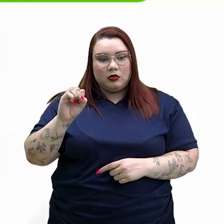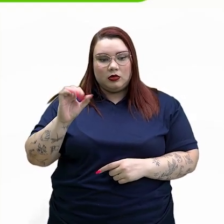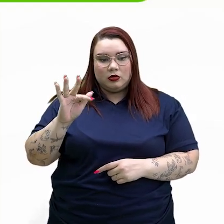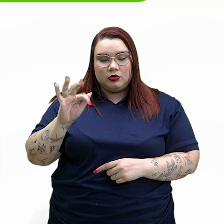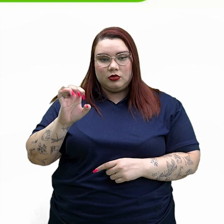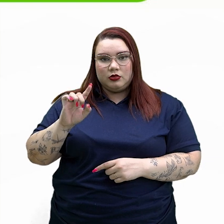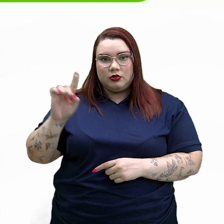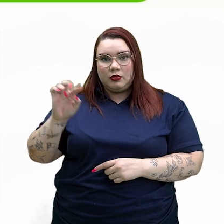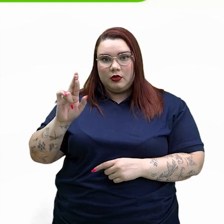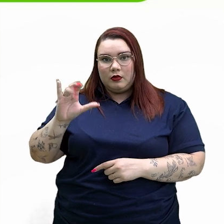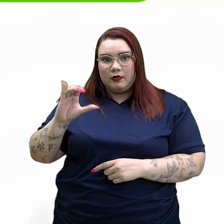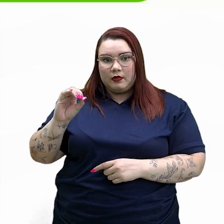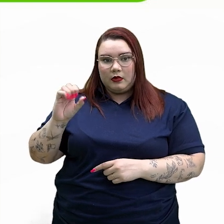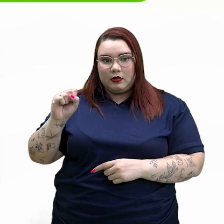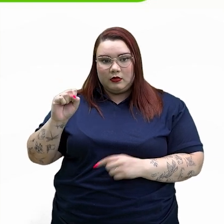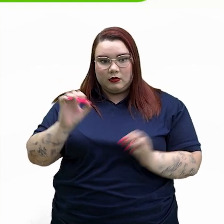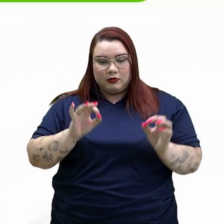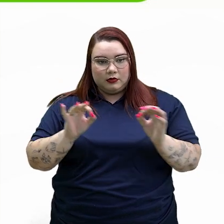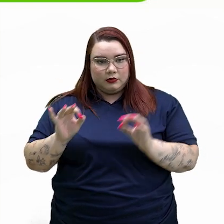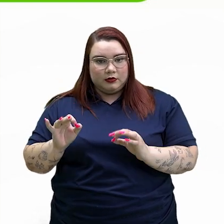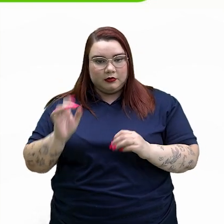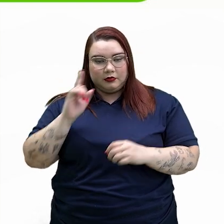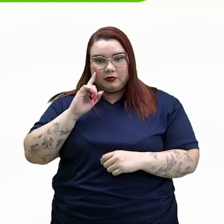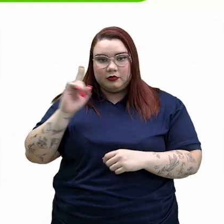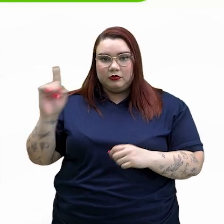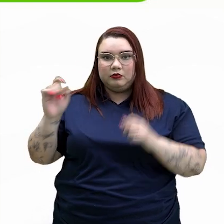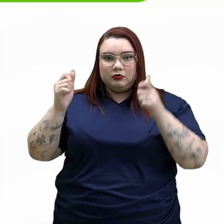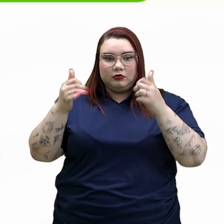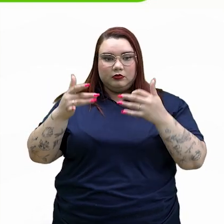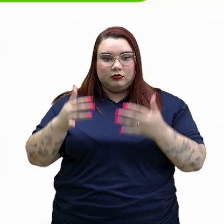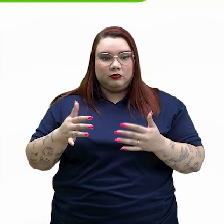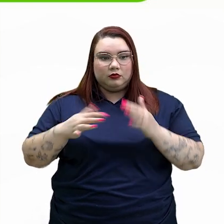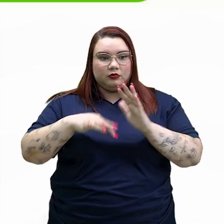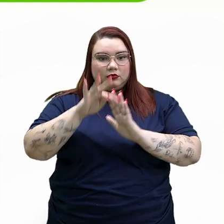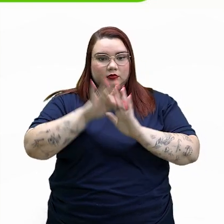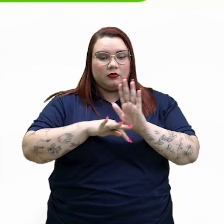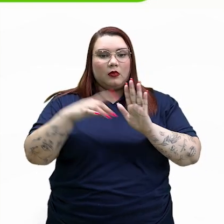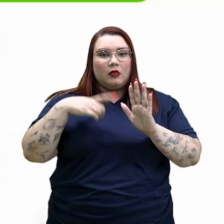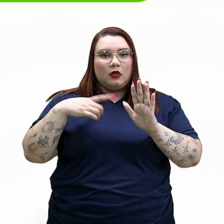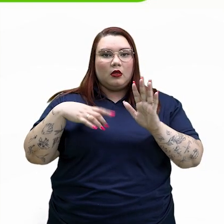sistemas ópticos. Falar sobre elas, e elas se